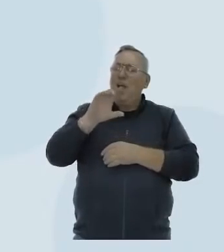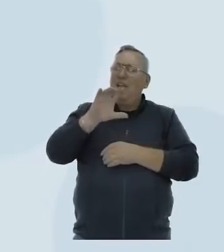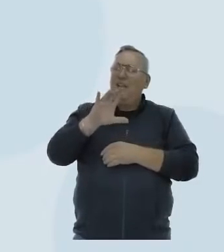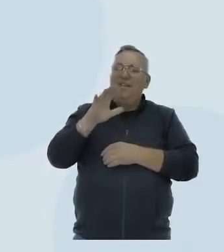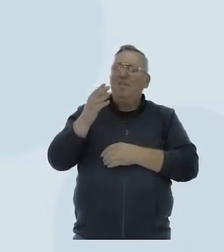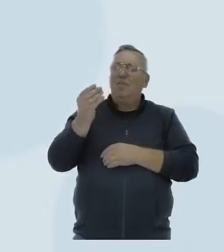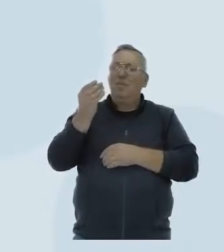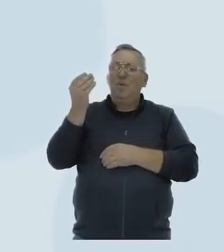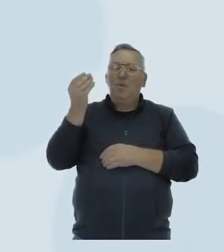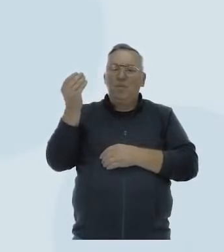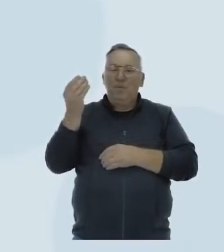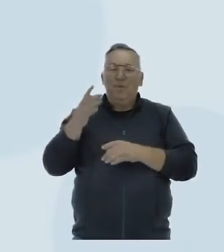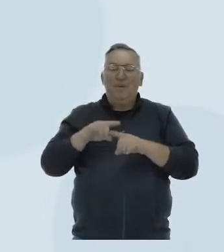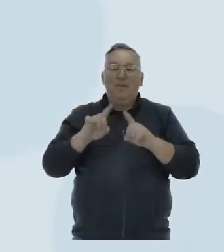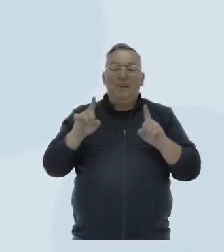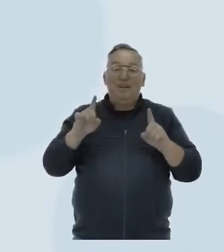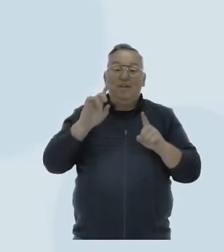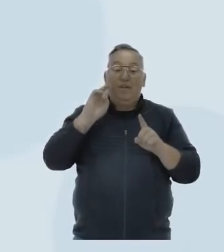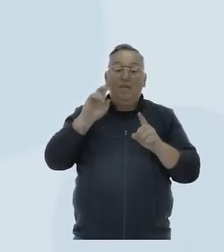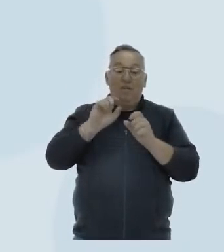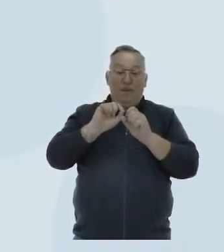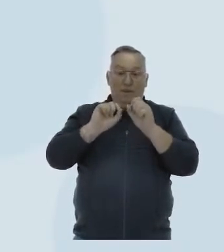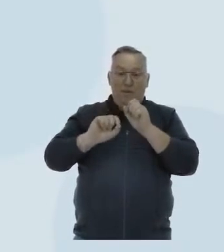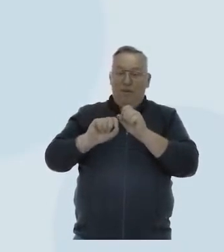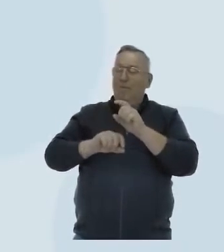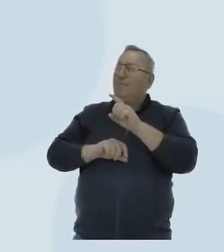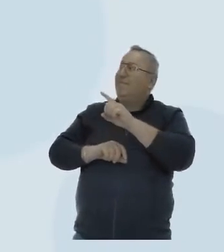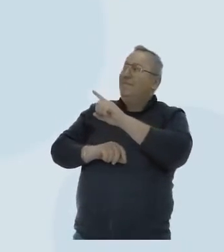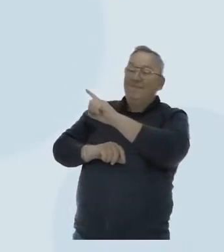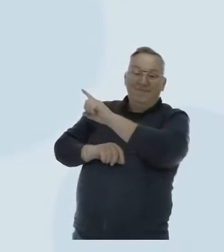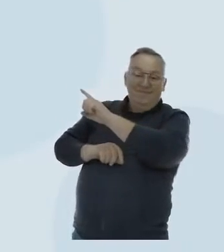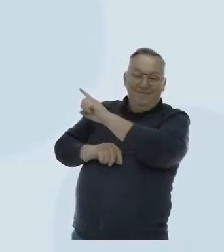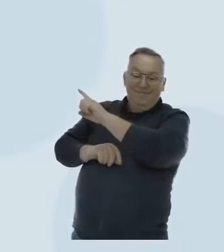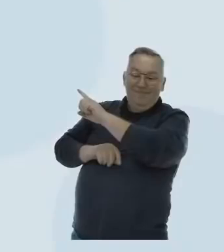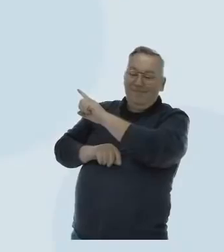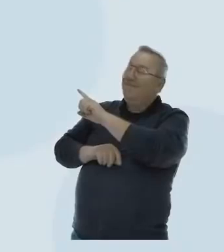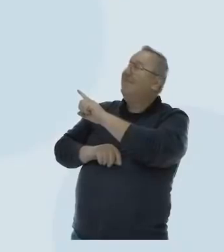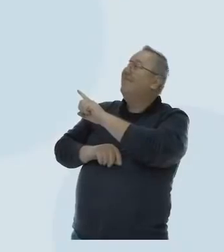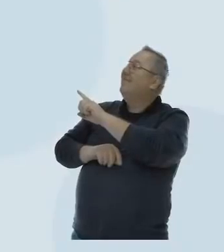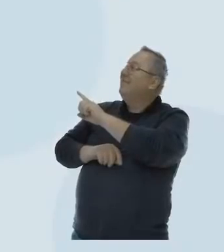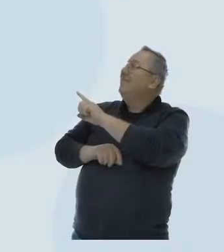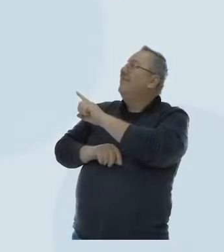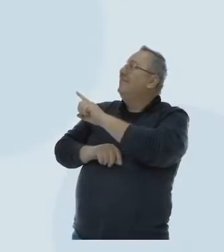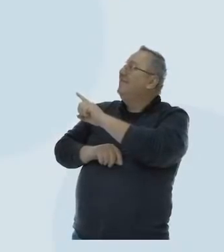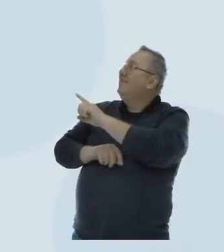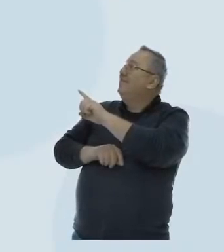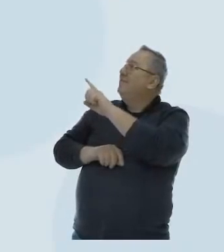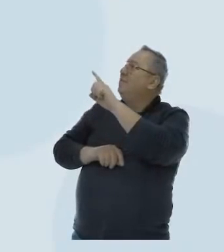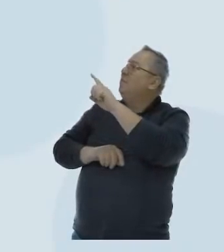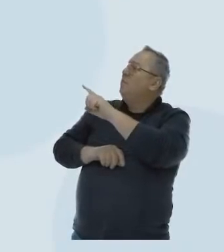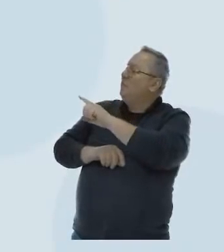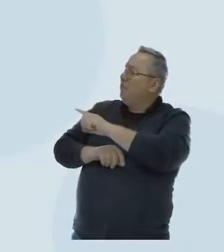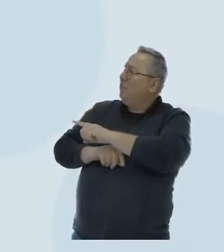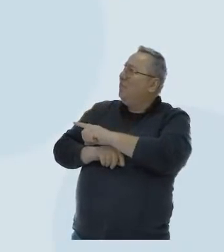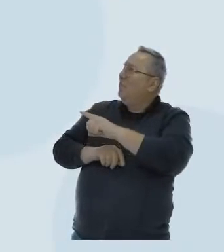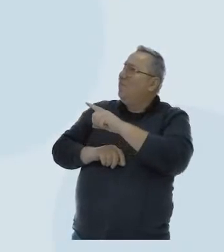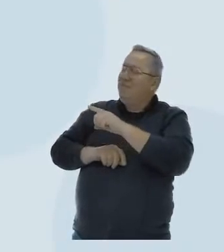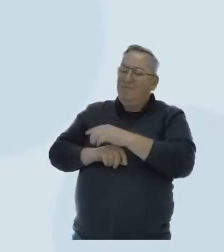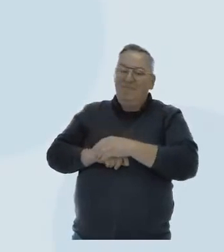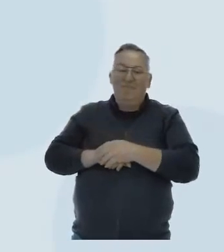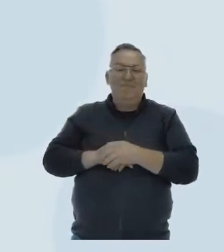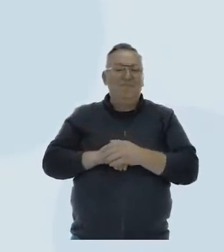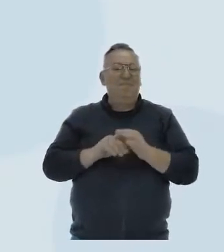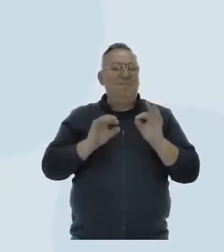né? Então, olha só, o que nós vamos fazer nessa aula? Tá aí, ó, compartilhar as informações, refletir, resolver